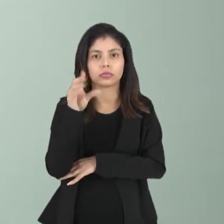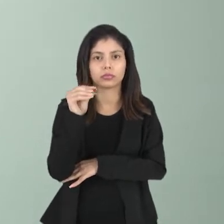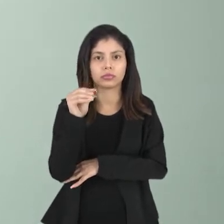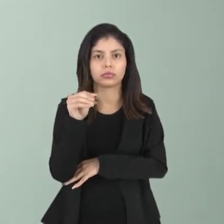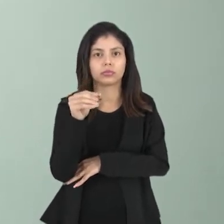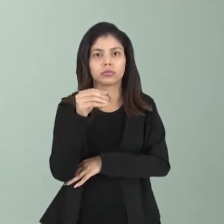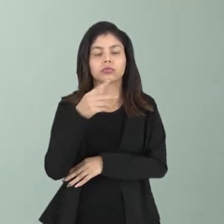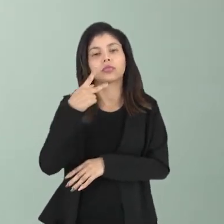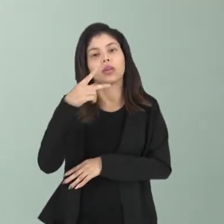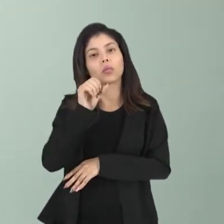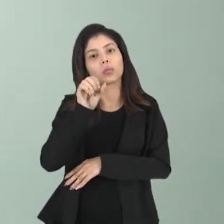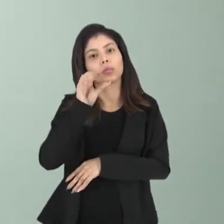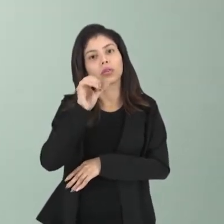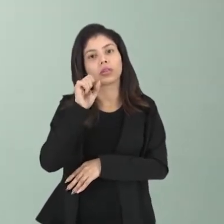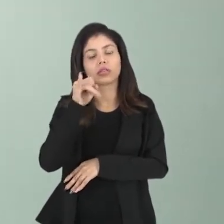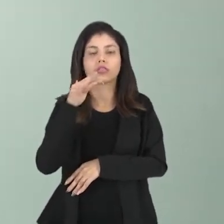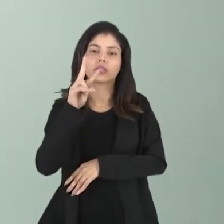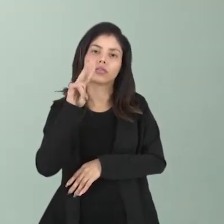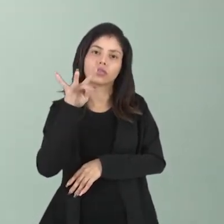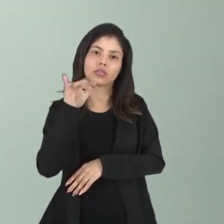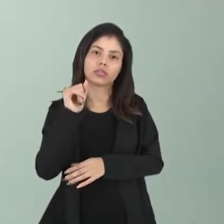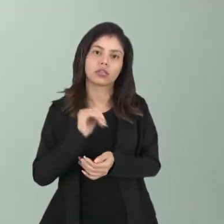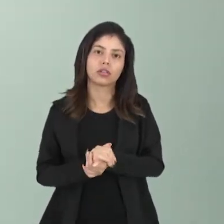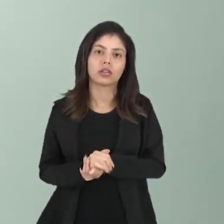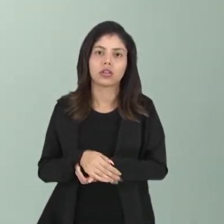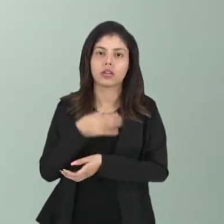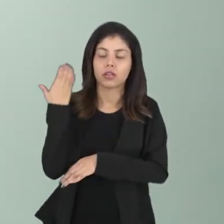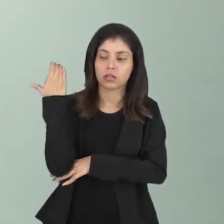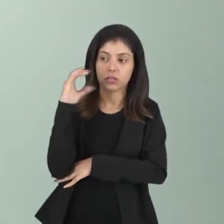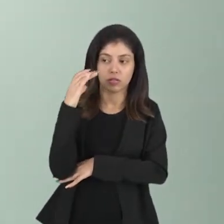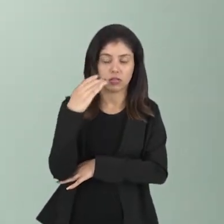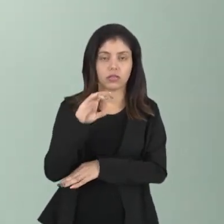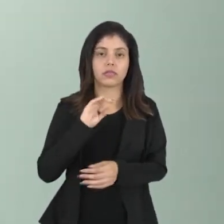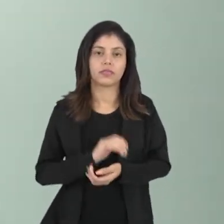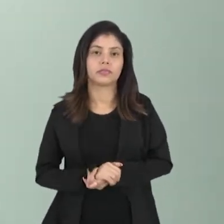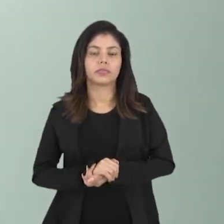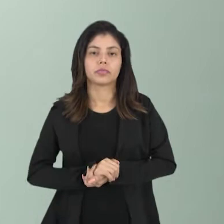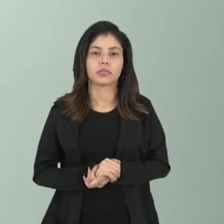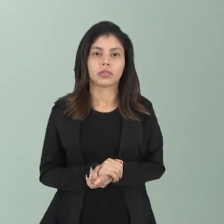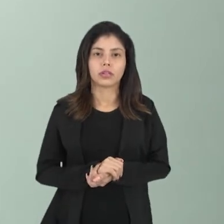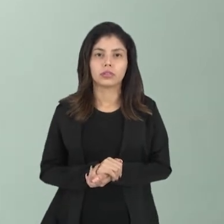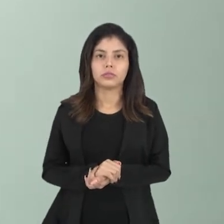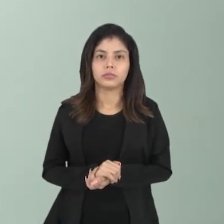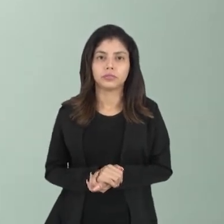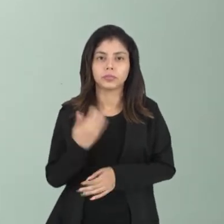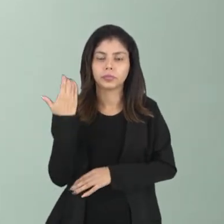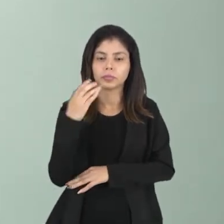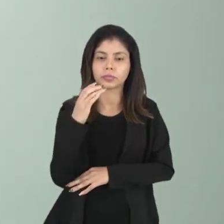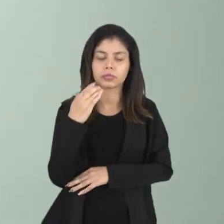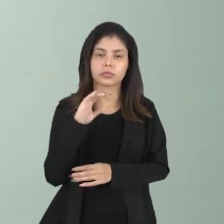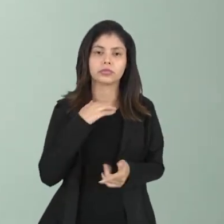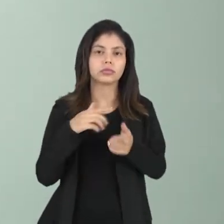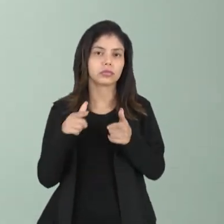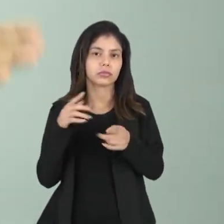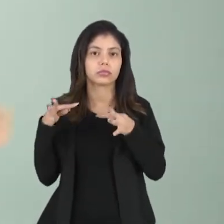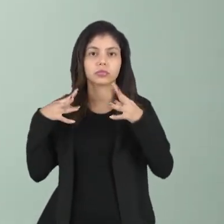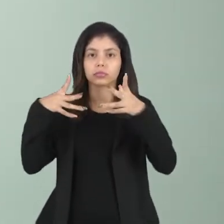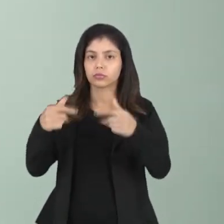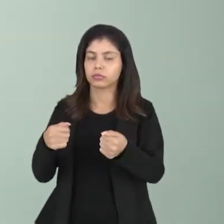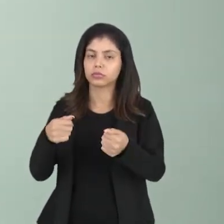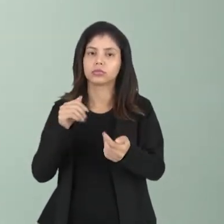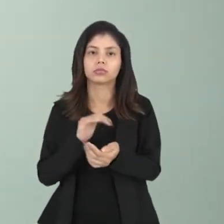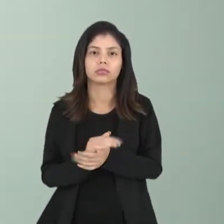conhecimento positivista, que mais tarde vem a ser o conhecimento científico, né? Que é a ciência trabalhando com toda a